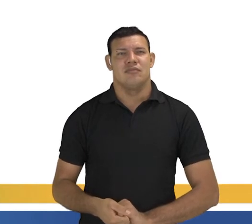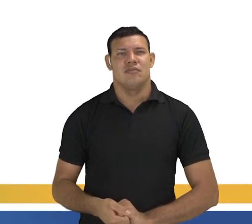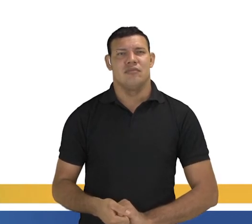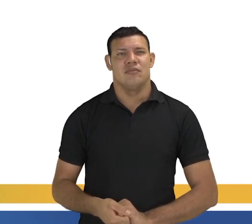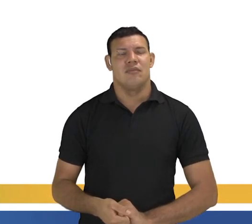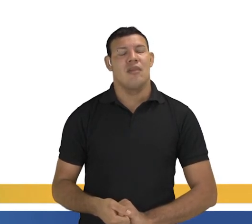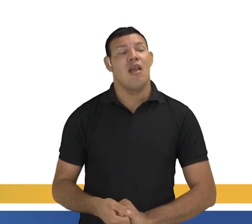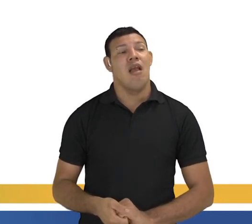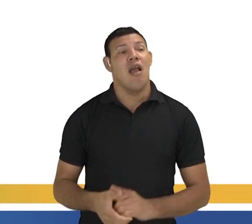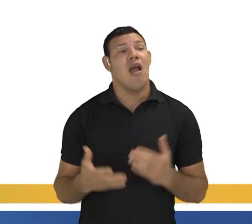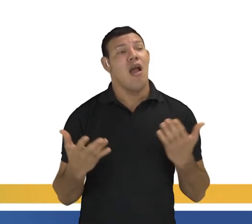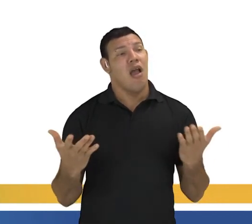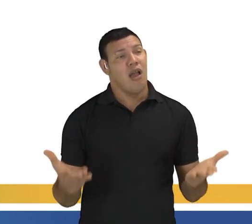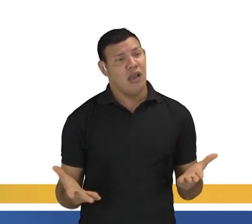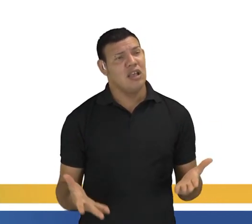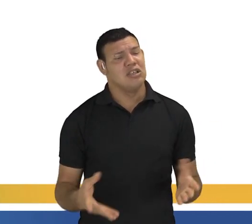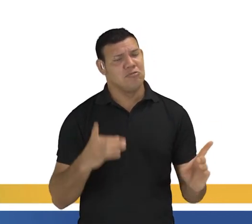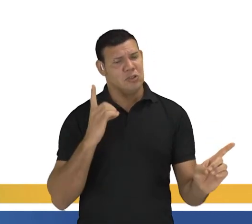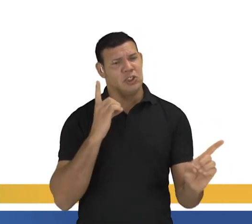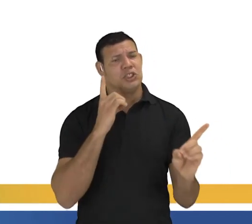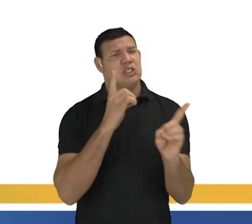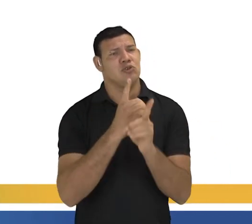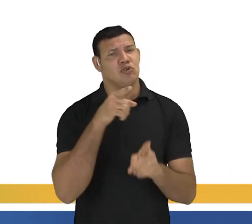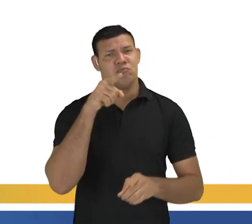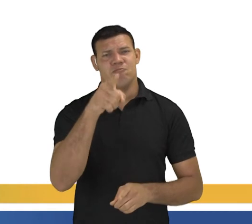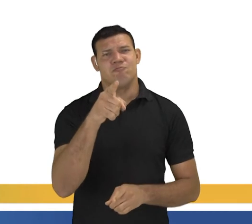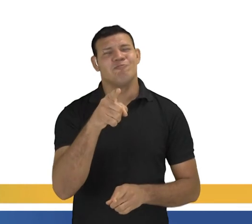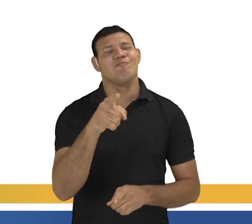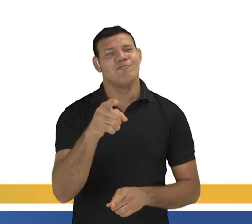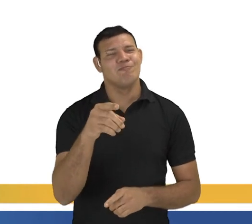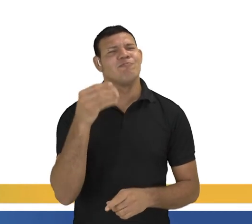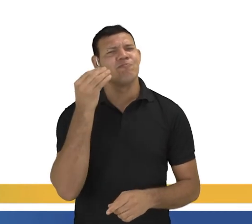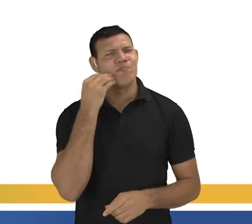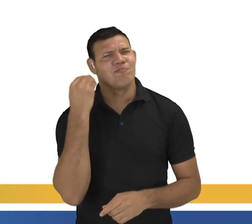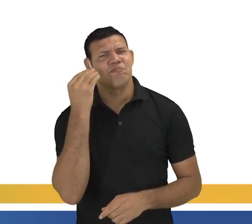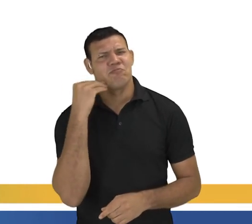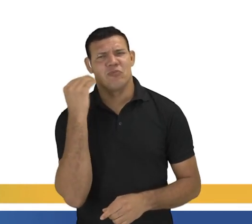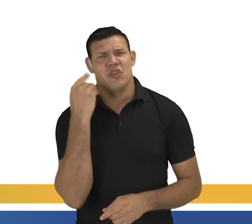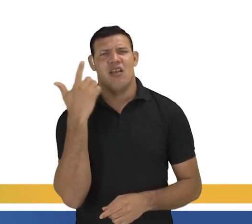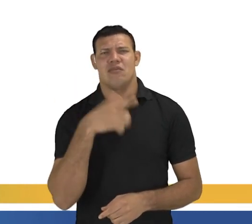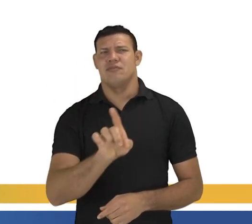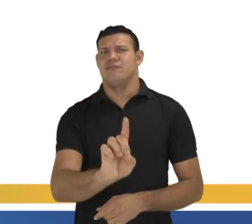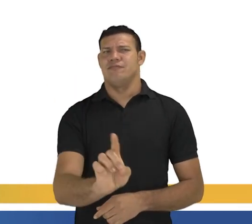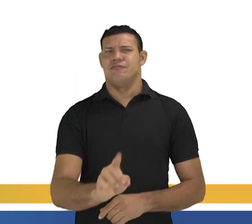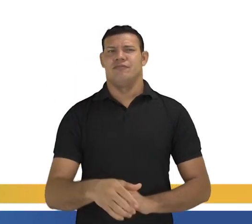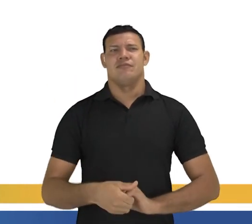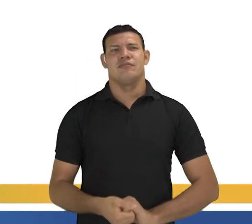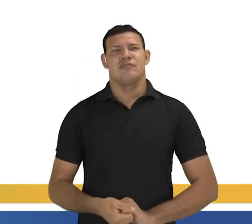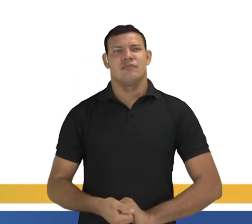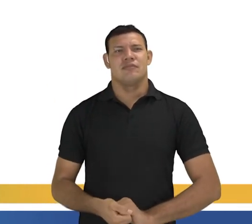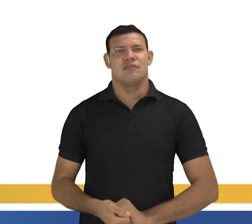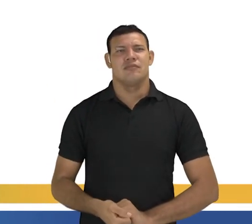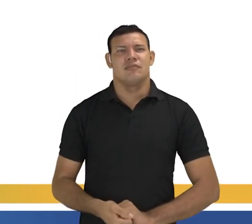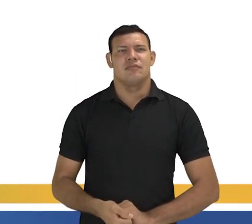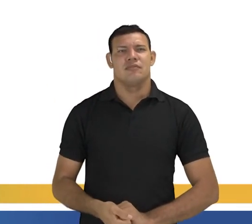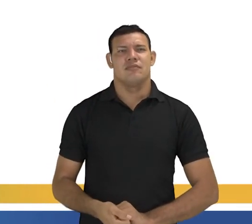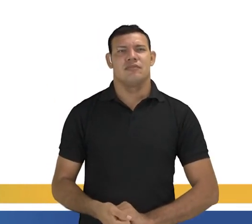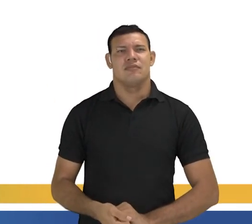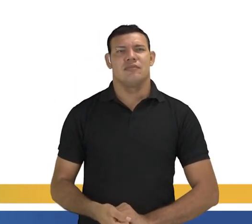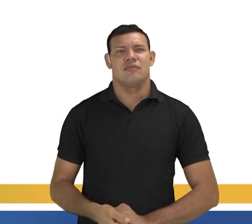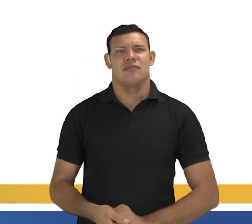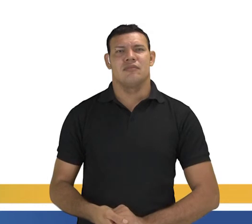tentamos contatar você, mas a gente não conseguiu, e é por conta disso. Anyways, man, I gotta go. Take care. De